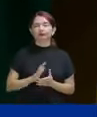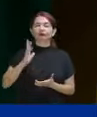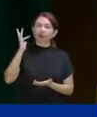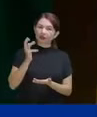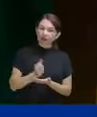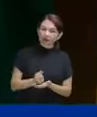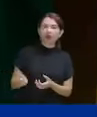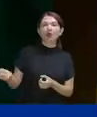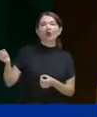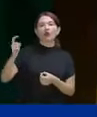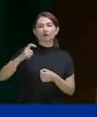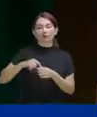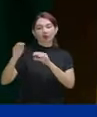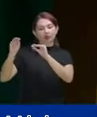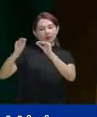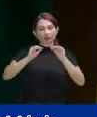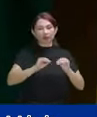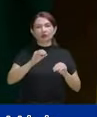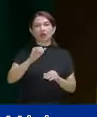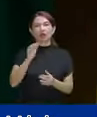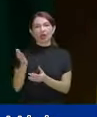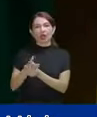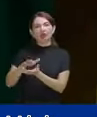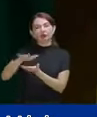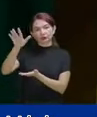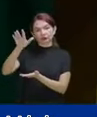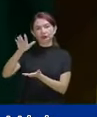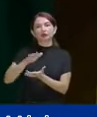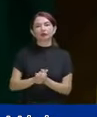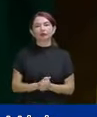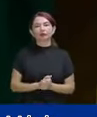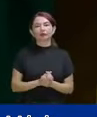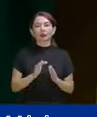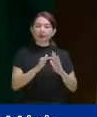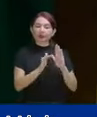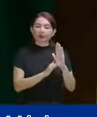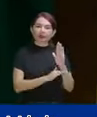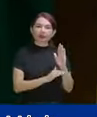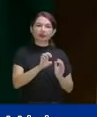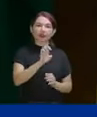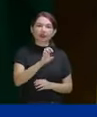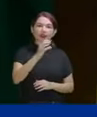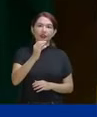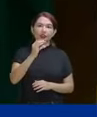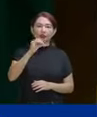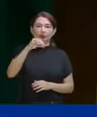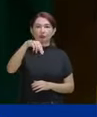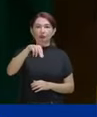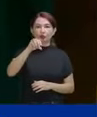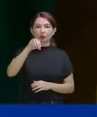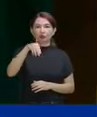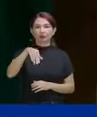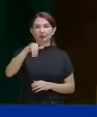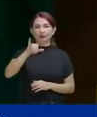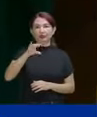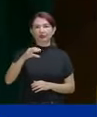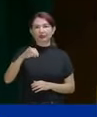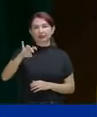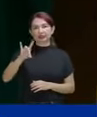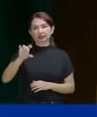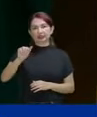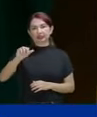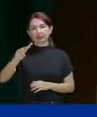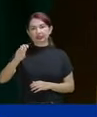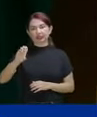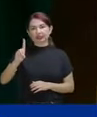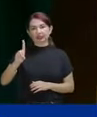determinou o retorno dos autos para a aplicação do princípio da economicidade. Então, isso não está em discussão. Não na visão do